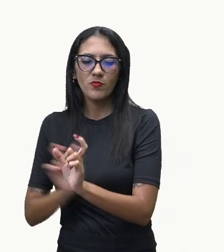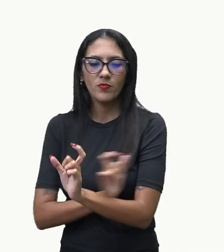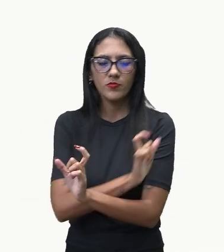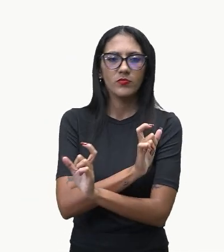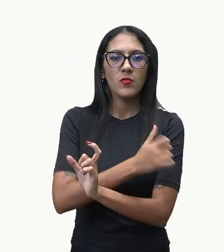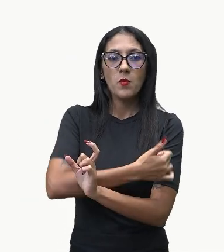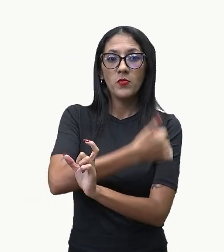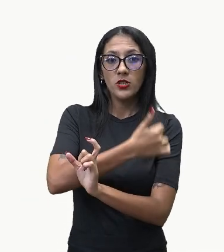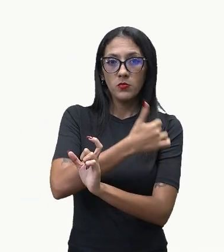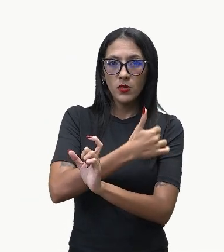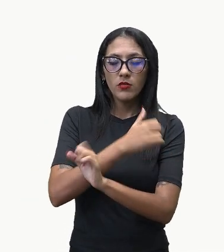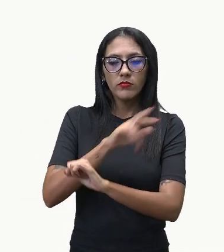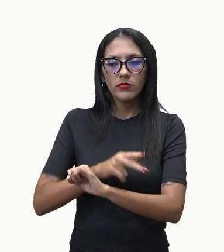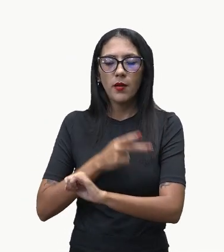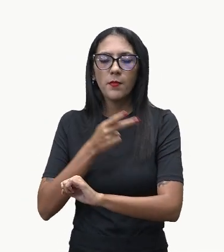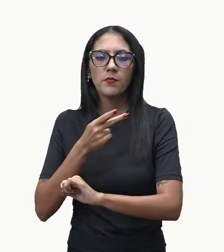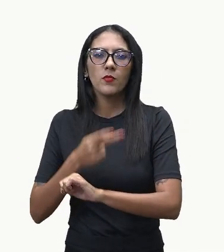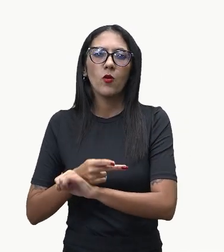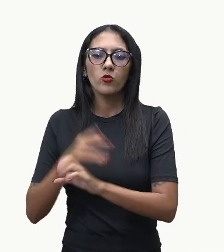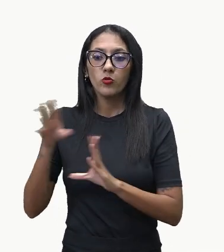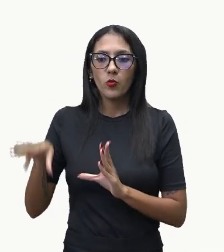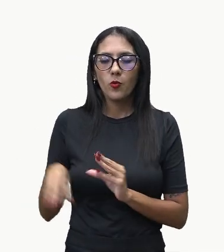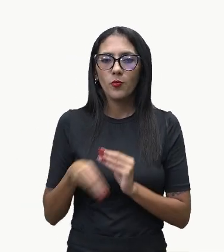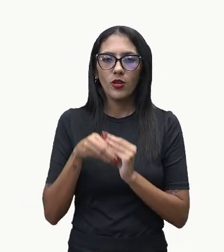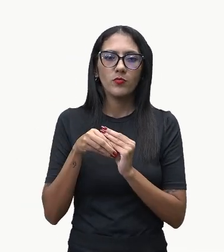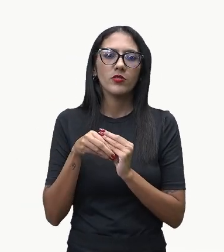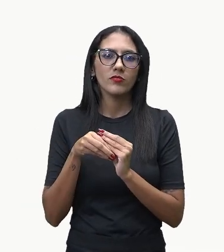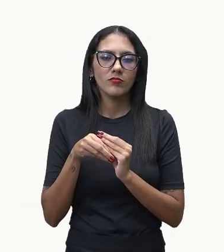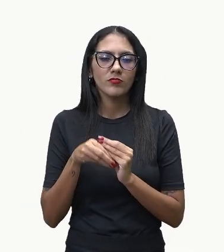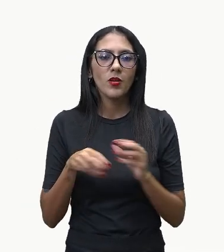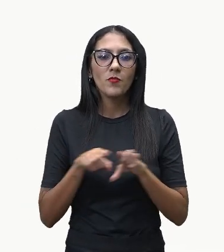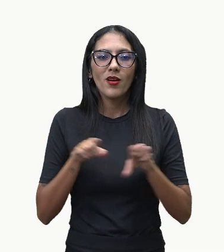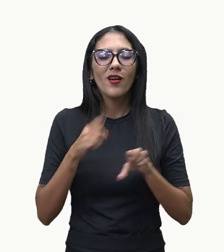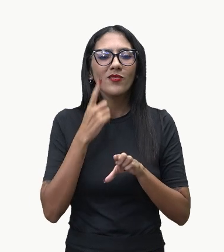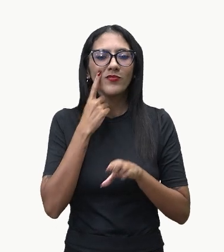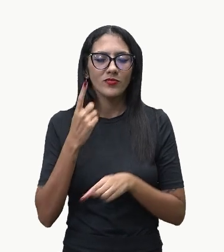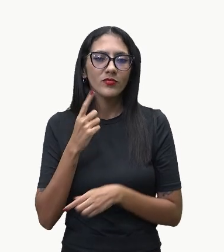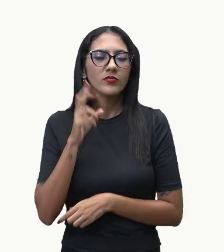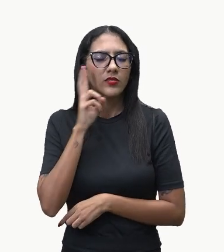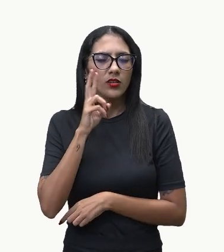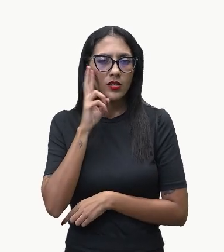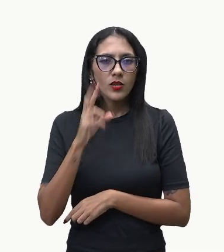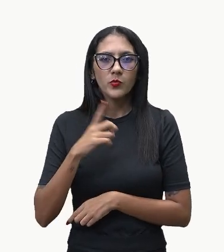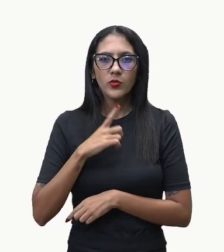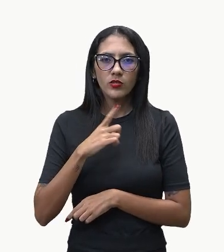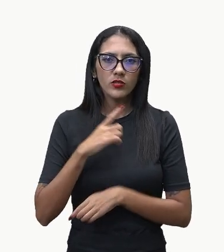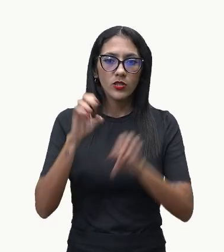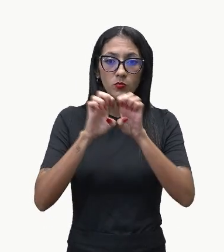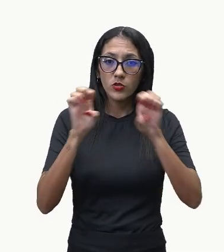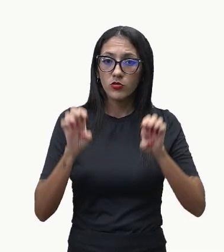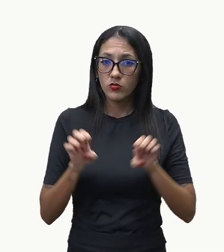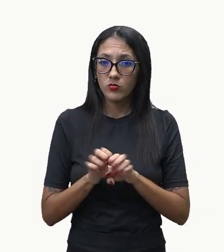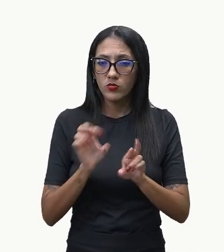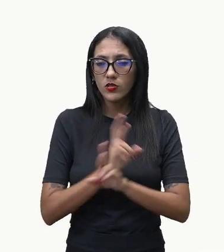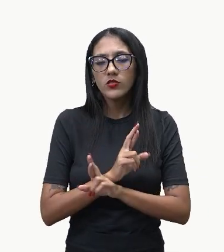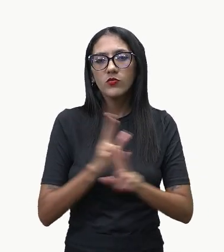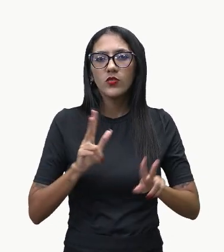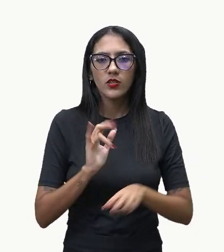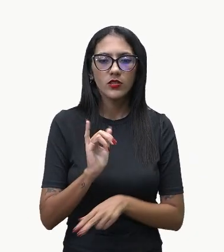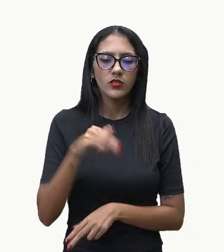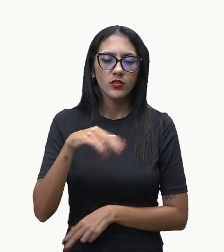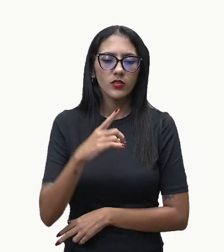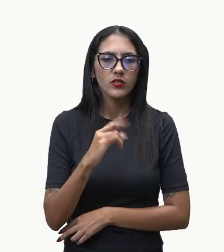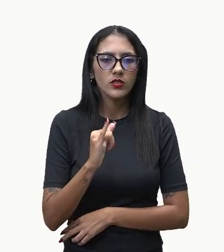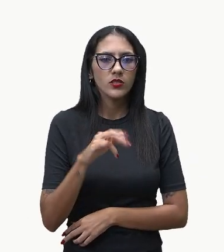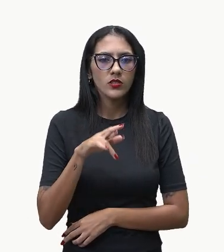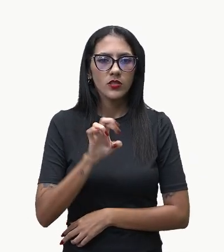complementos, ok? Mas notem aí que eu já anunciei para vocês, está na ordem indireta. Então ficou